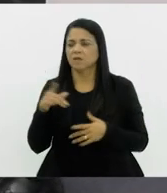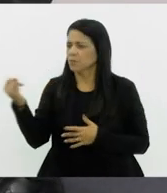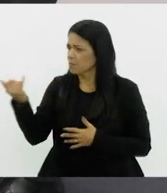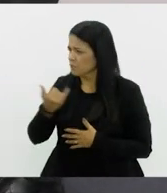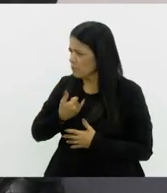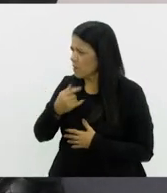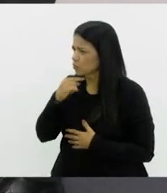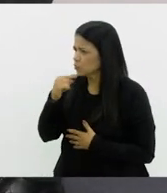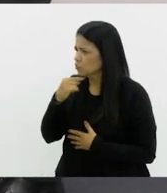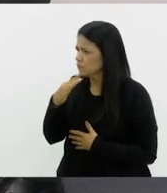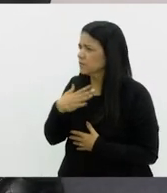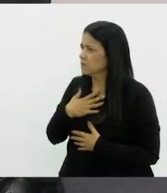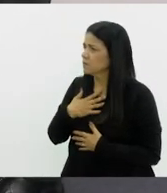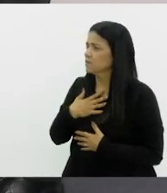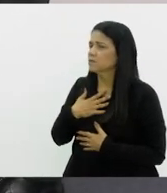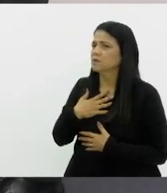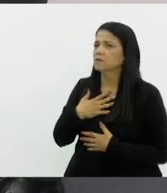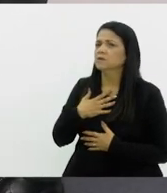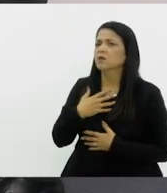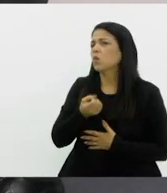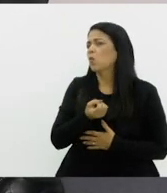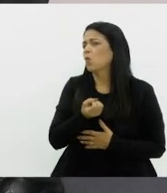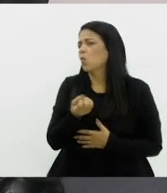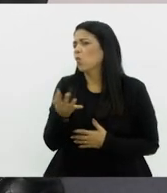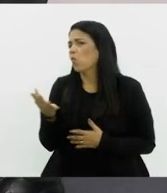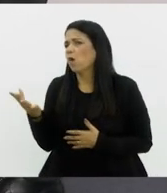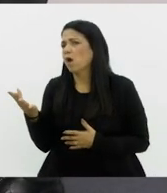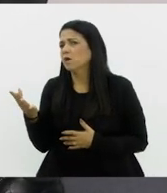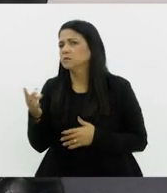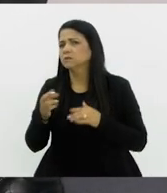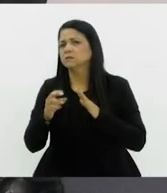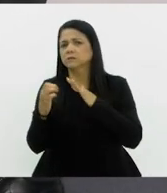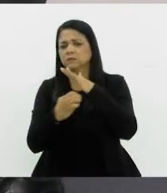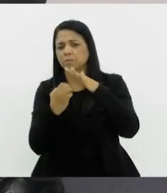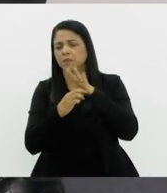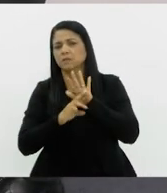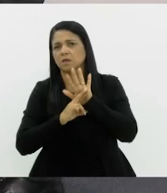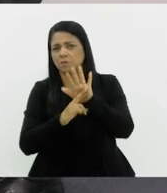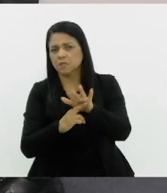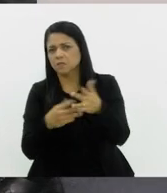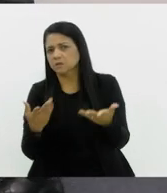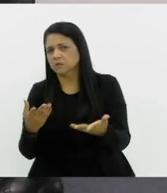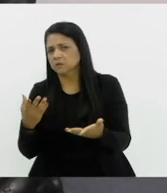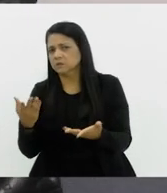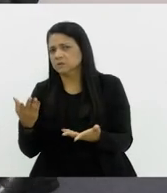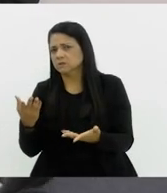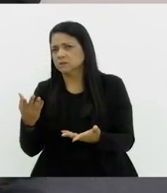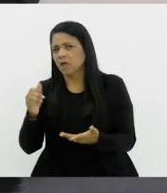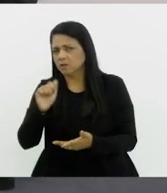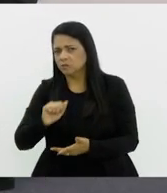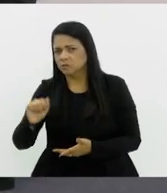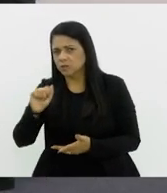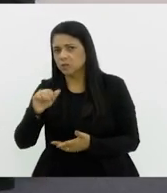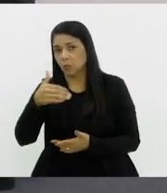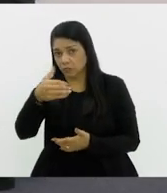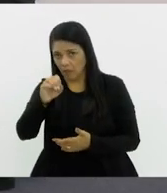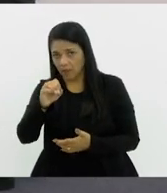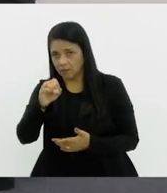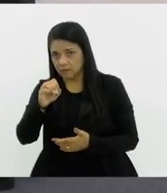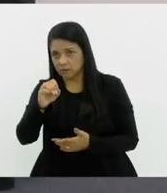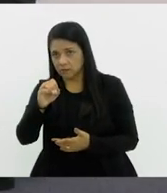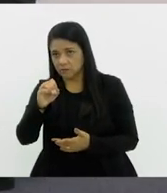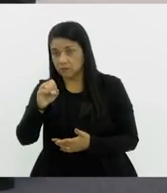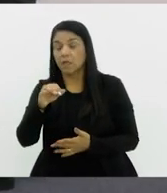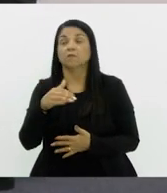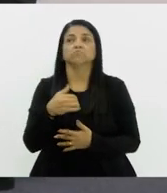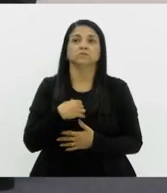uma dúvida, doutor Spinelli. Quantas o senhor representa, então, essas 10 associações, né? E quantas hoje empresas... 10